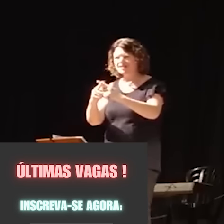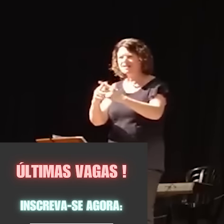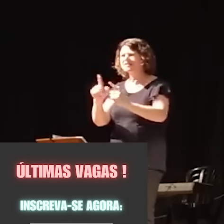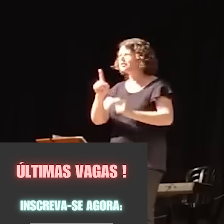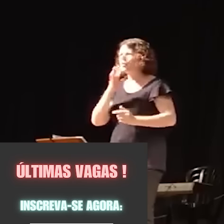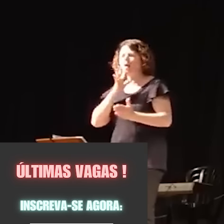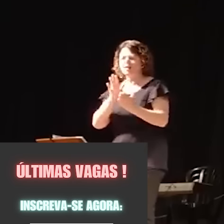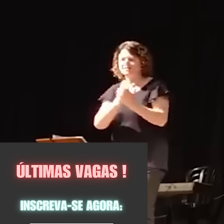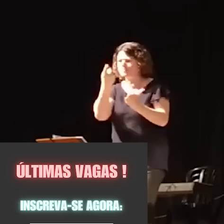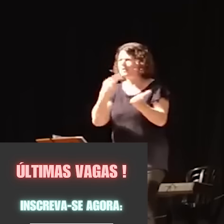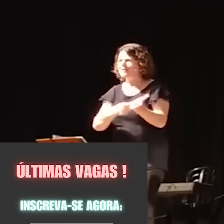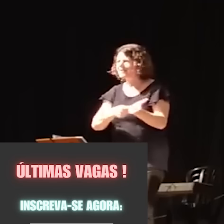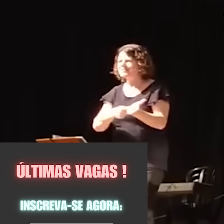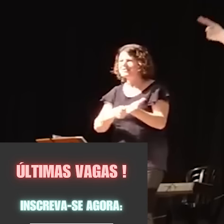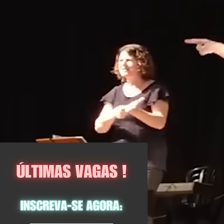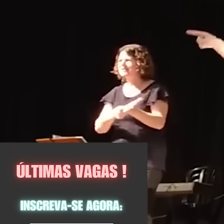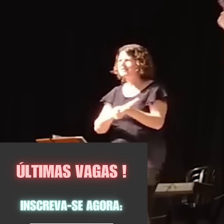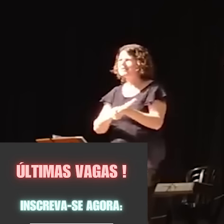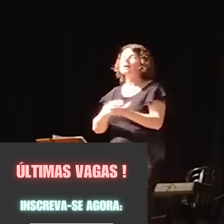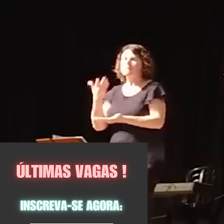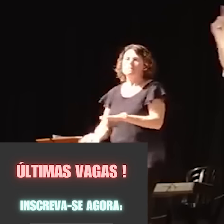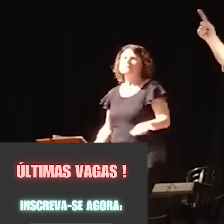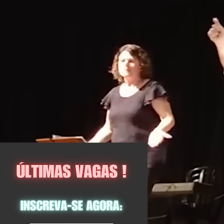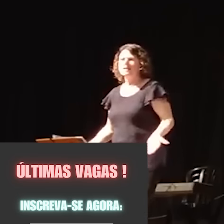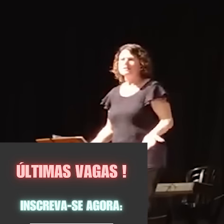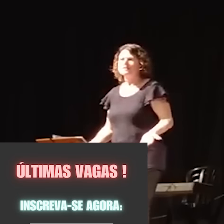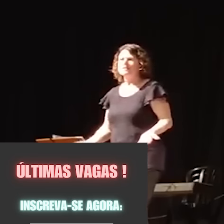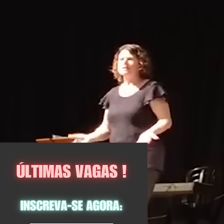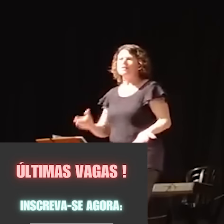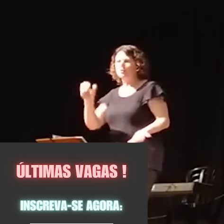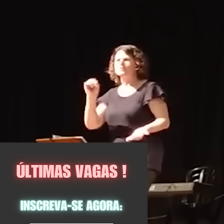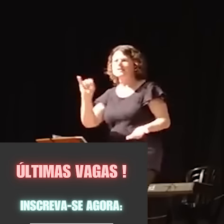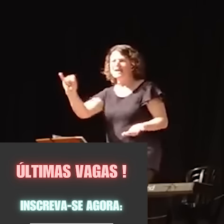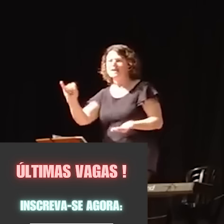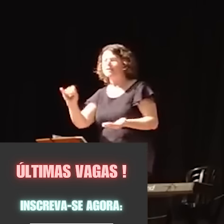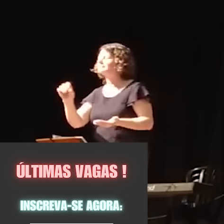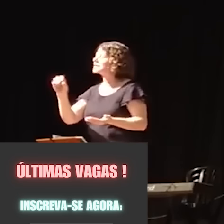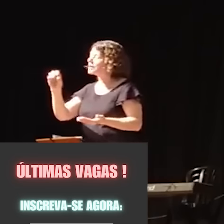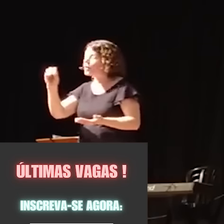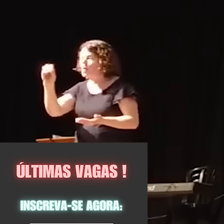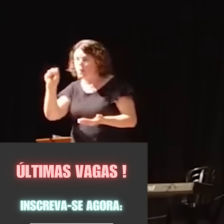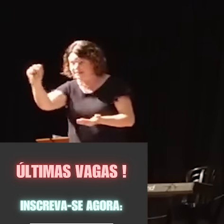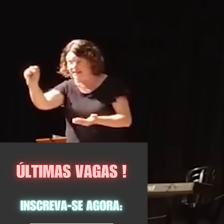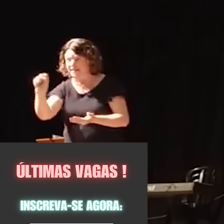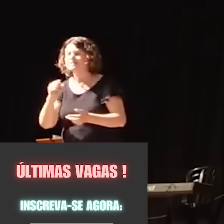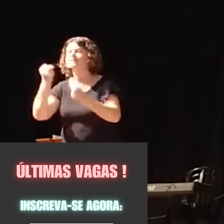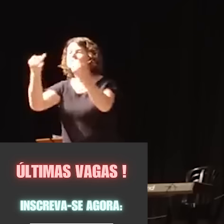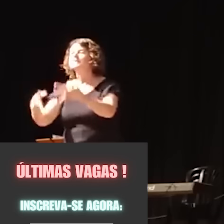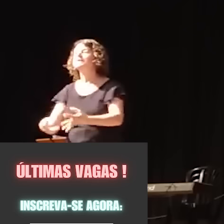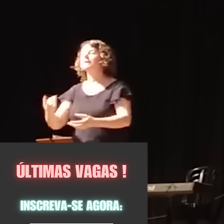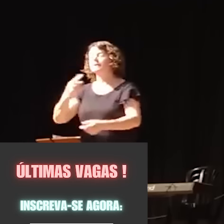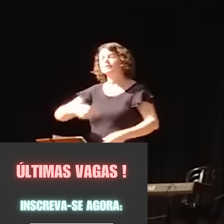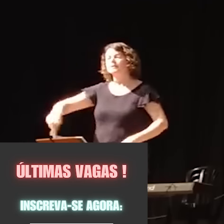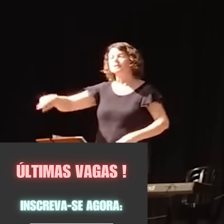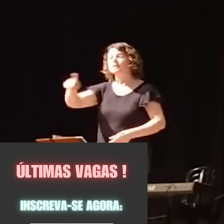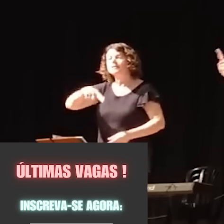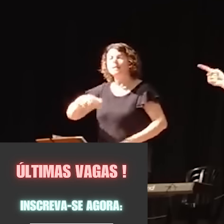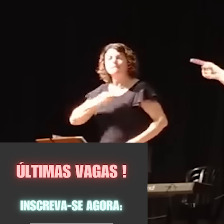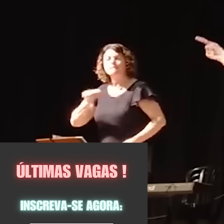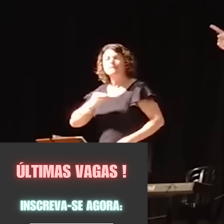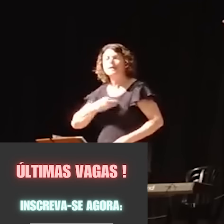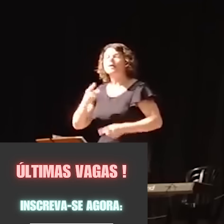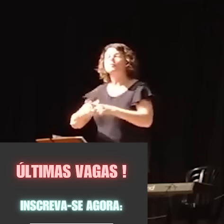as escrituras e não conheceres o poder de Deus o poder de Deus que opera em nós está no